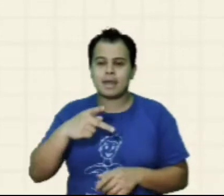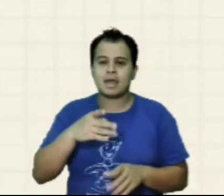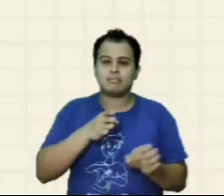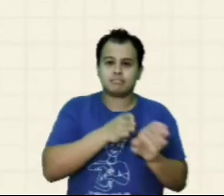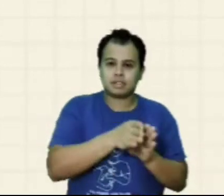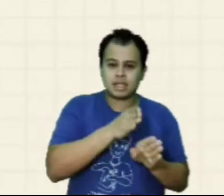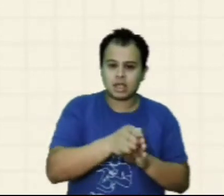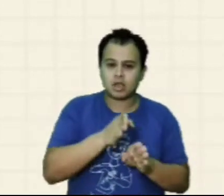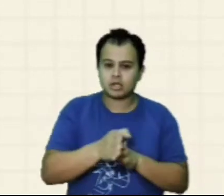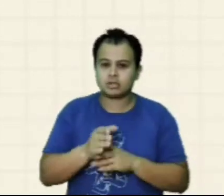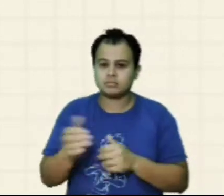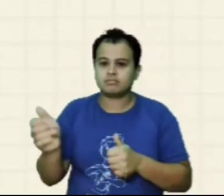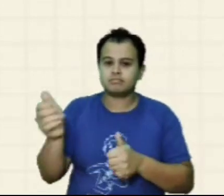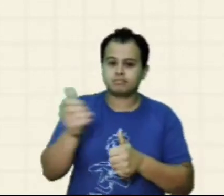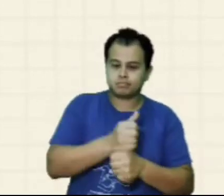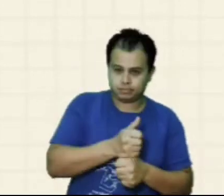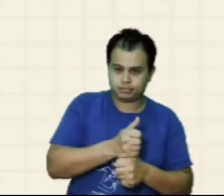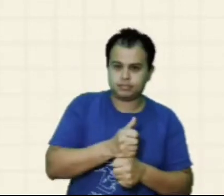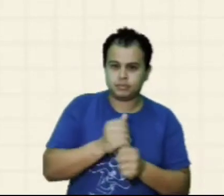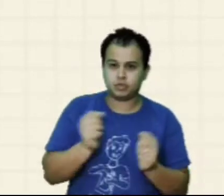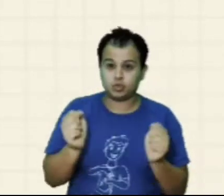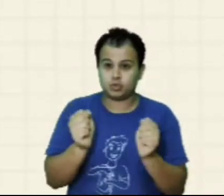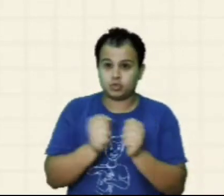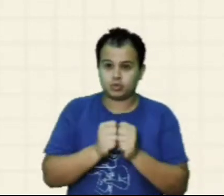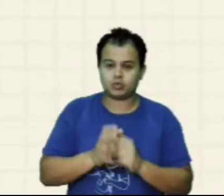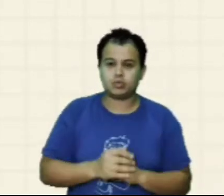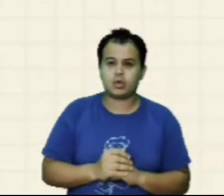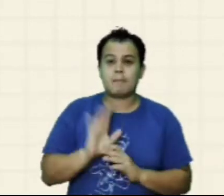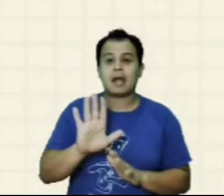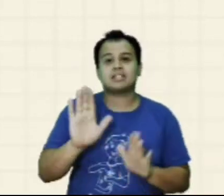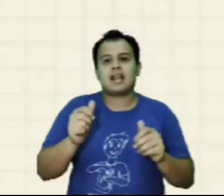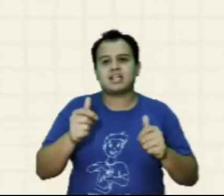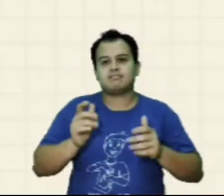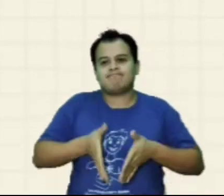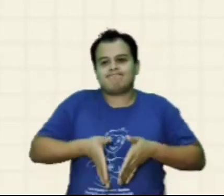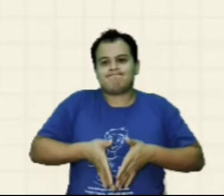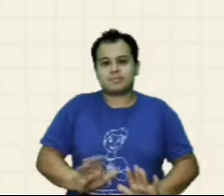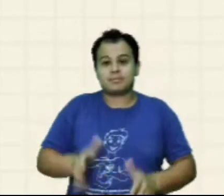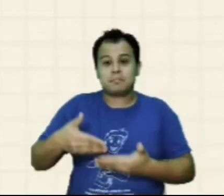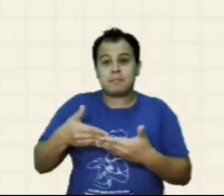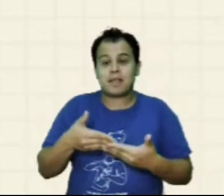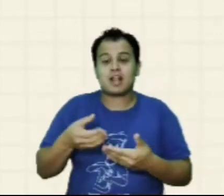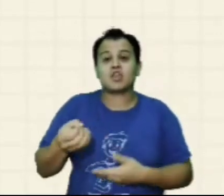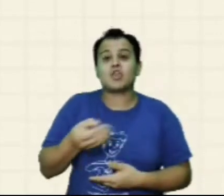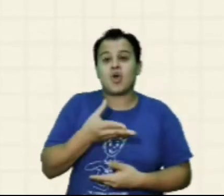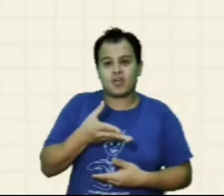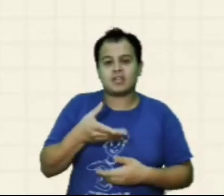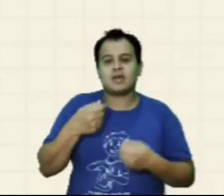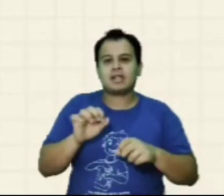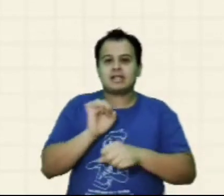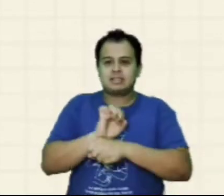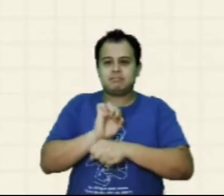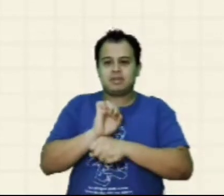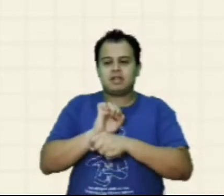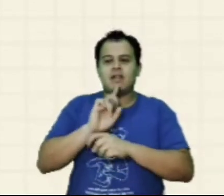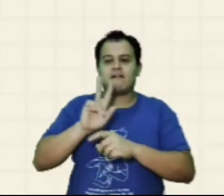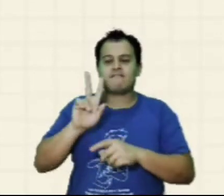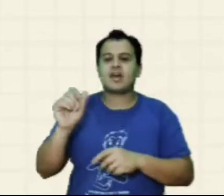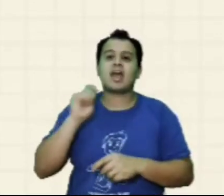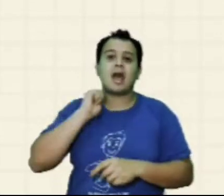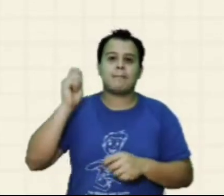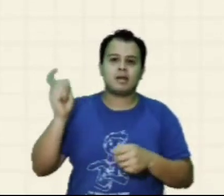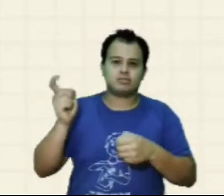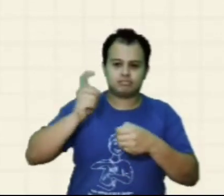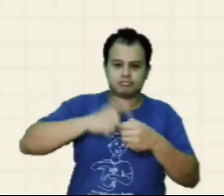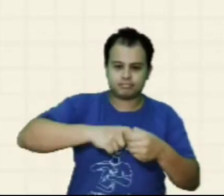mas ela está de licença maternidade, então depois de 13 de abril ela virá compor com a equipe. A Vanessa permanece como